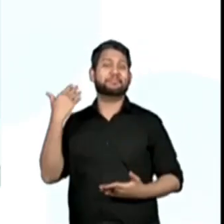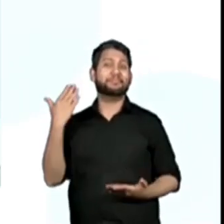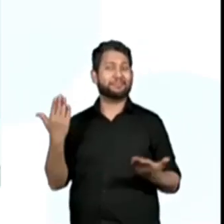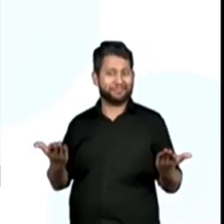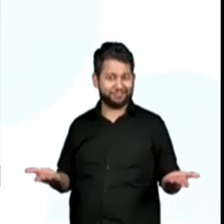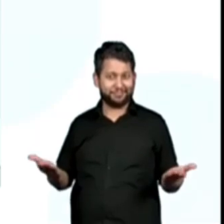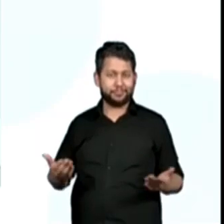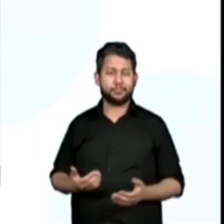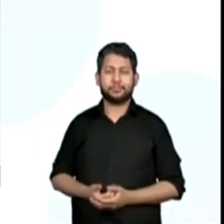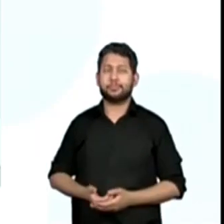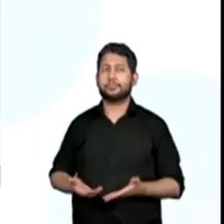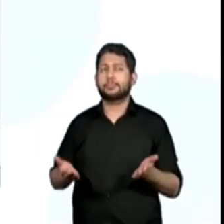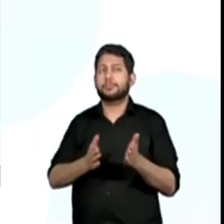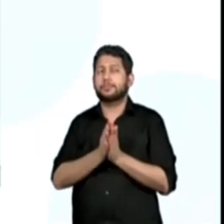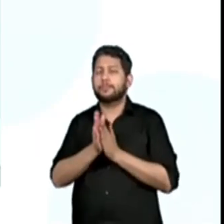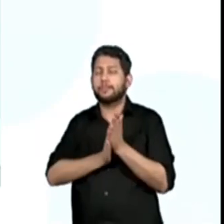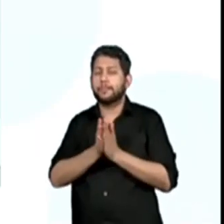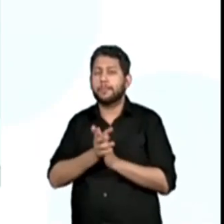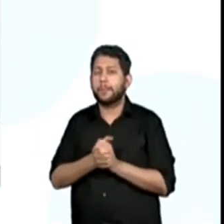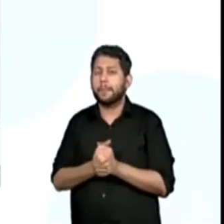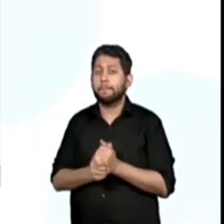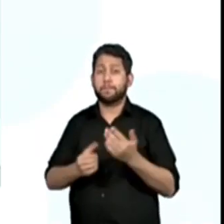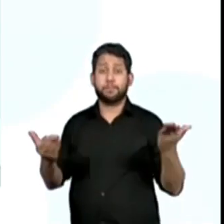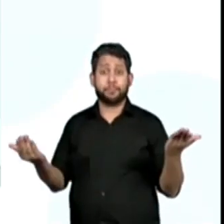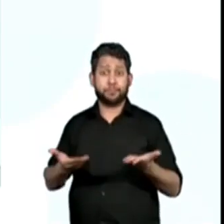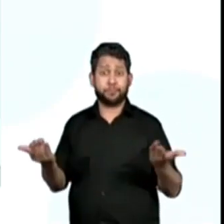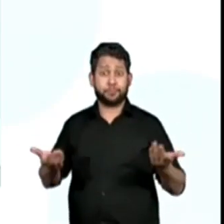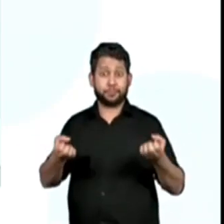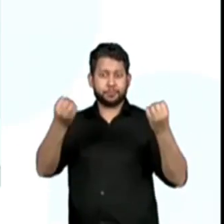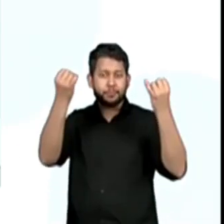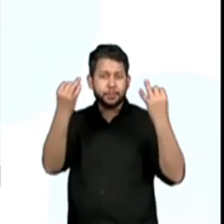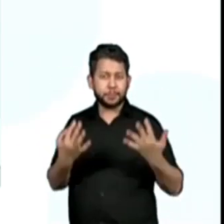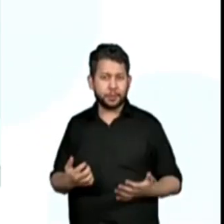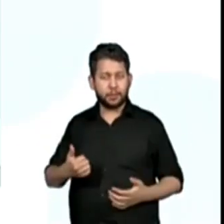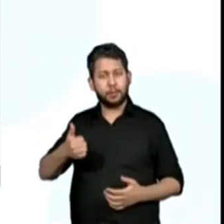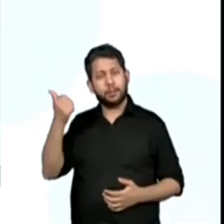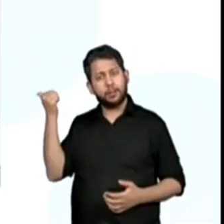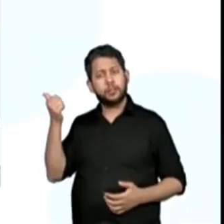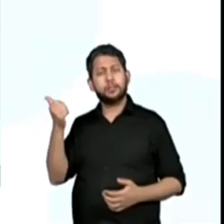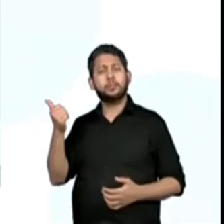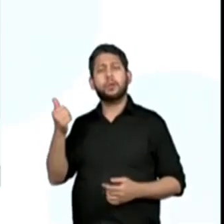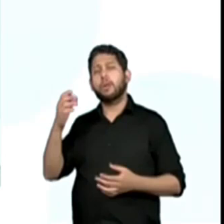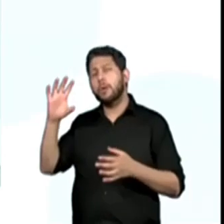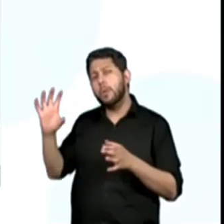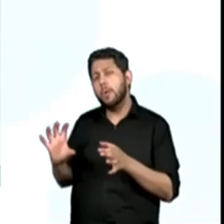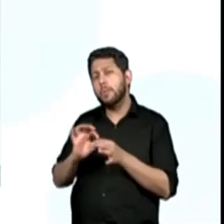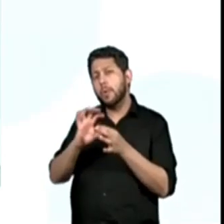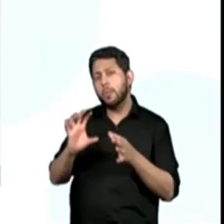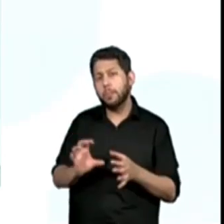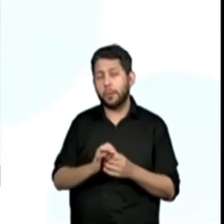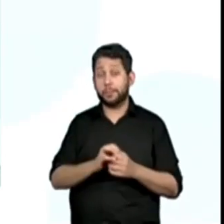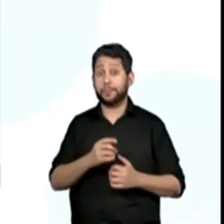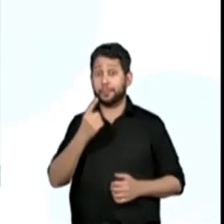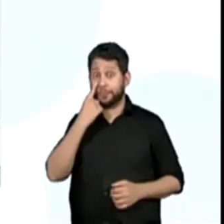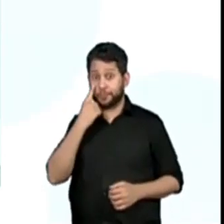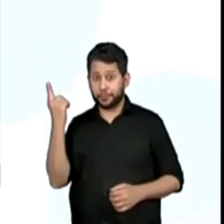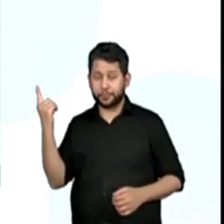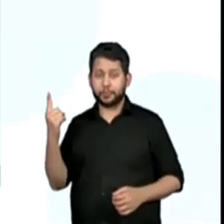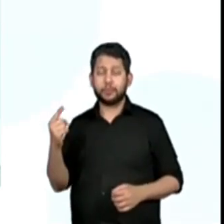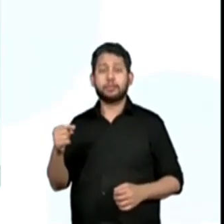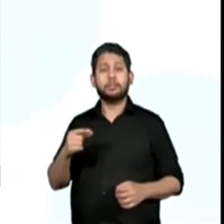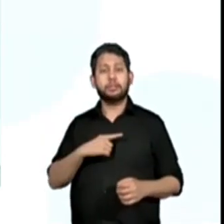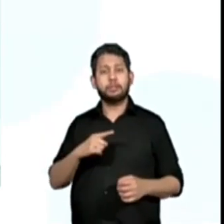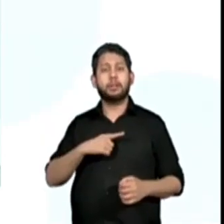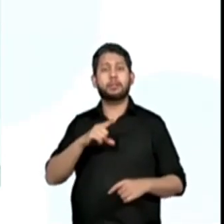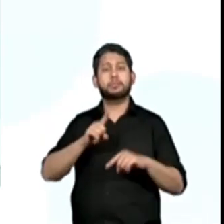passada. Agora, e para nós falarmos da continuação, nós vamos analisar todos os